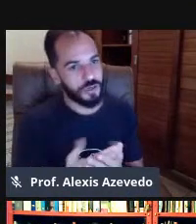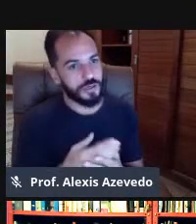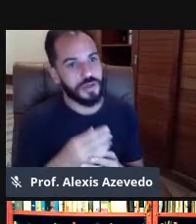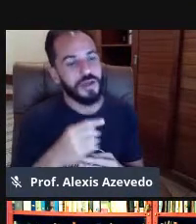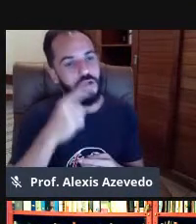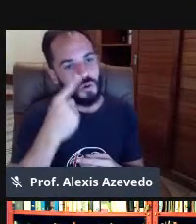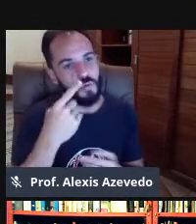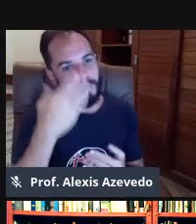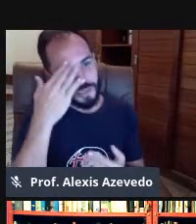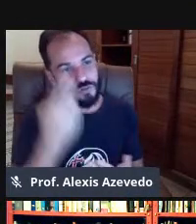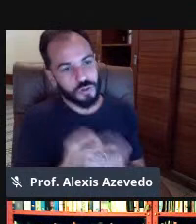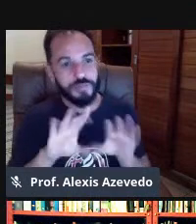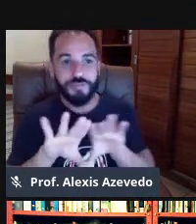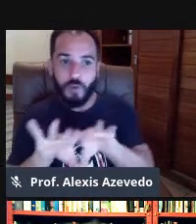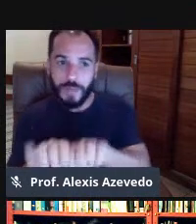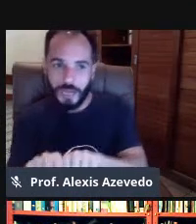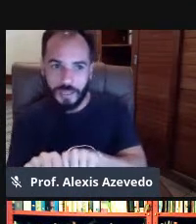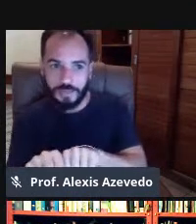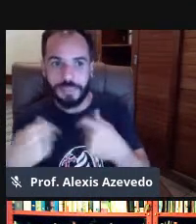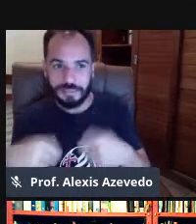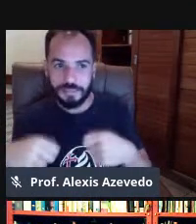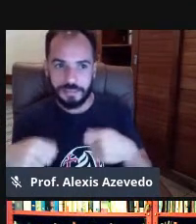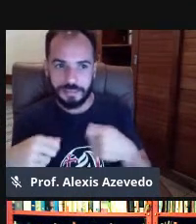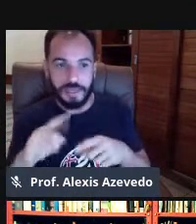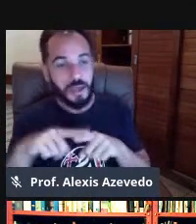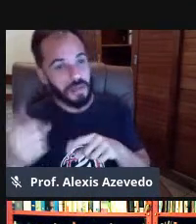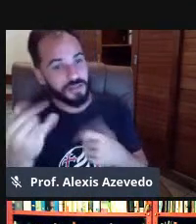você precisa de uma para formar. Né?